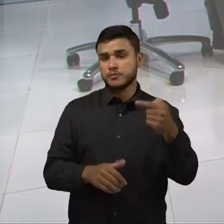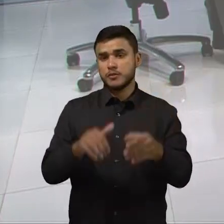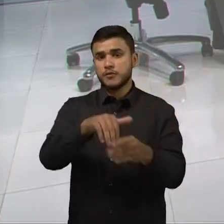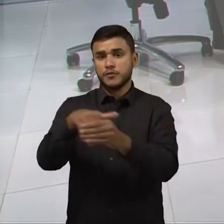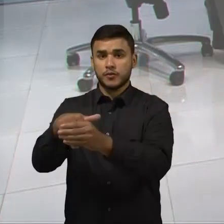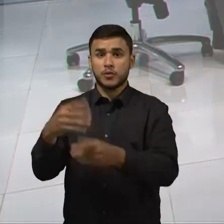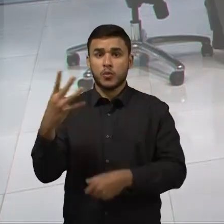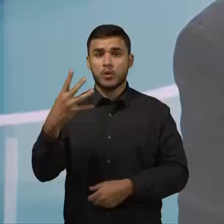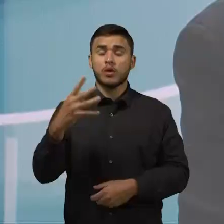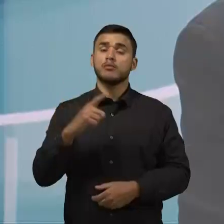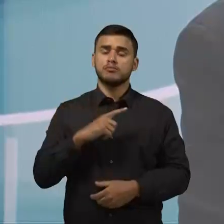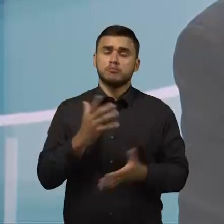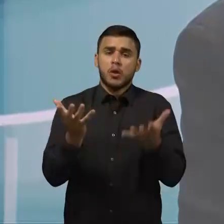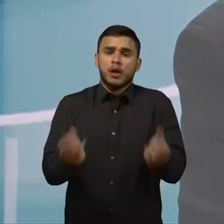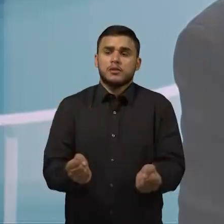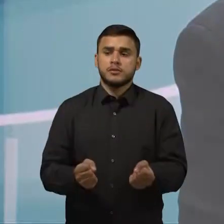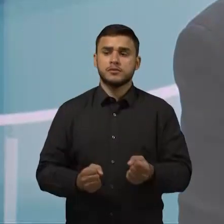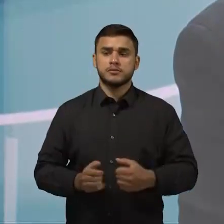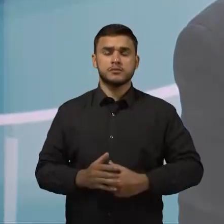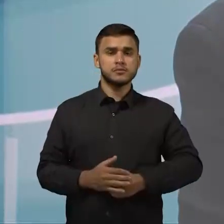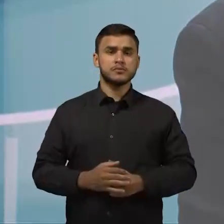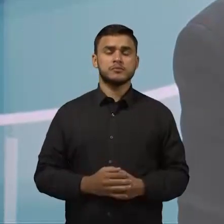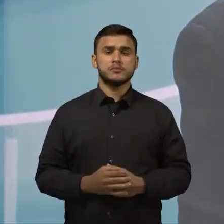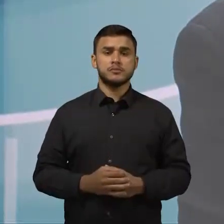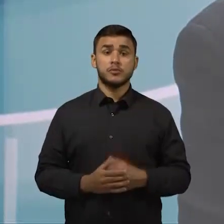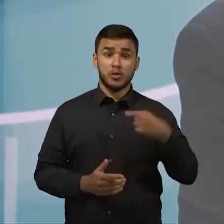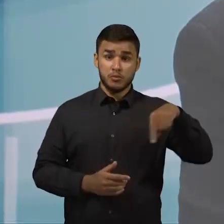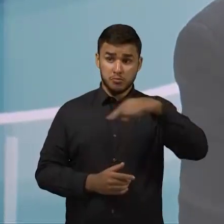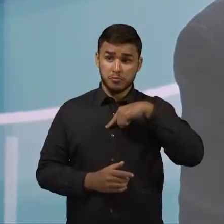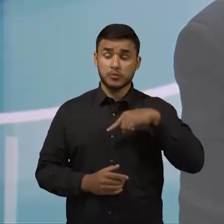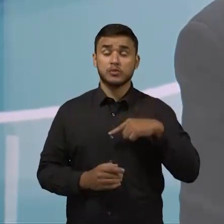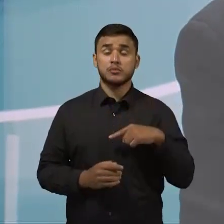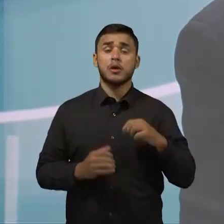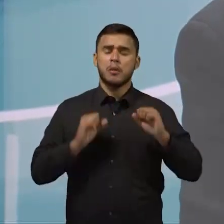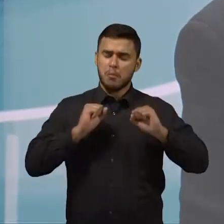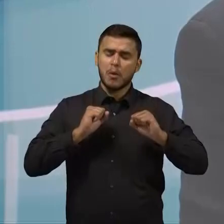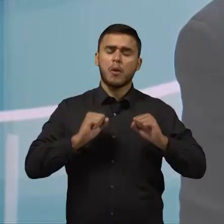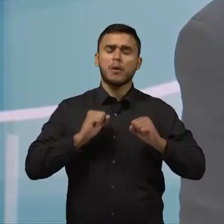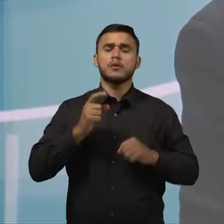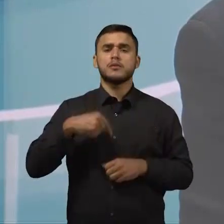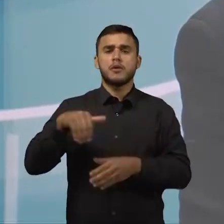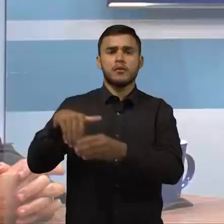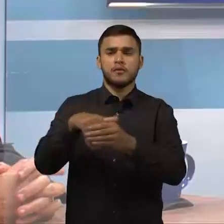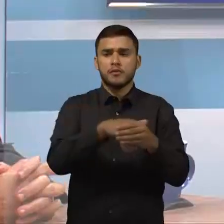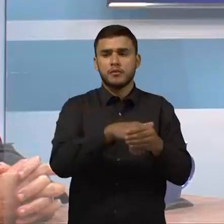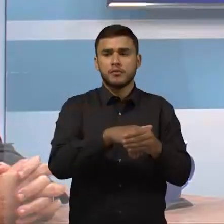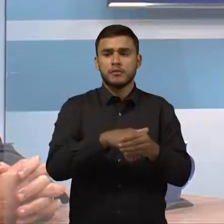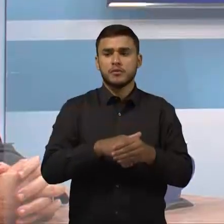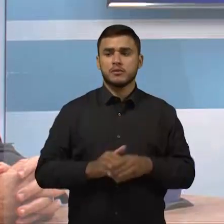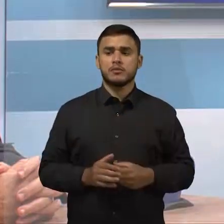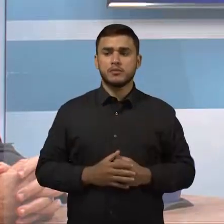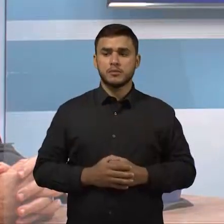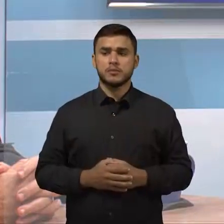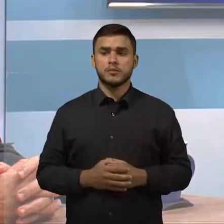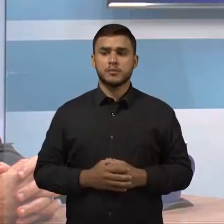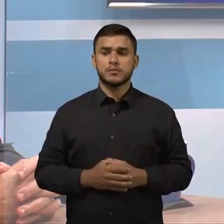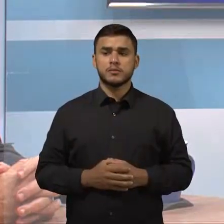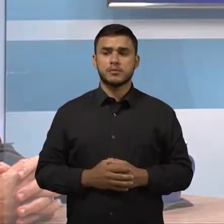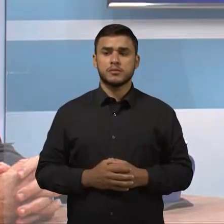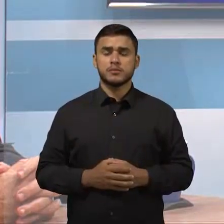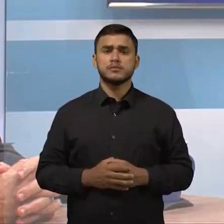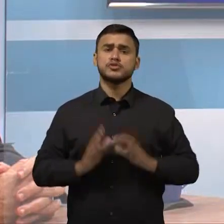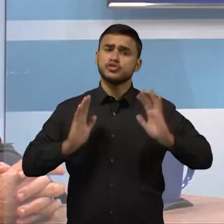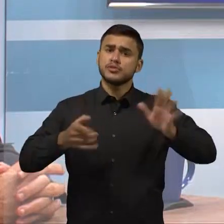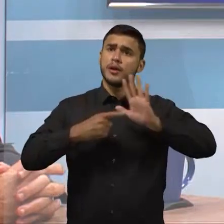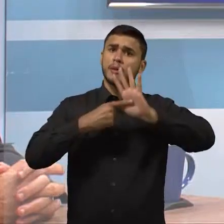Pelo cabimento. Pela aceitação. Nossa, não, o tribunal pode votar habeas corpus. Isso é filigrana, pô. Isso é tão claro